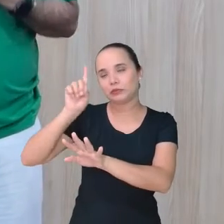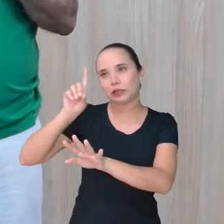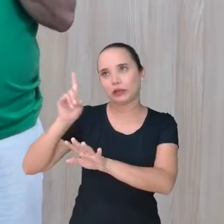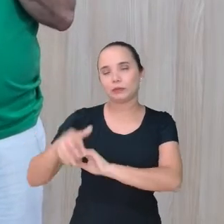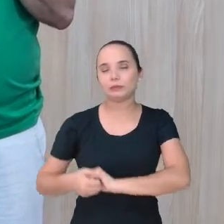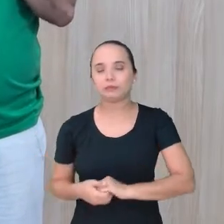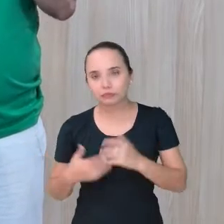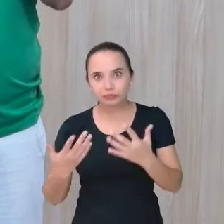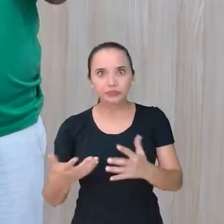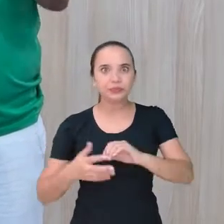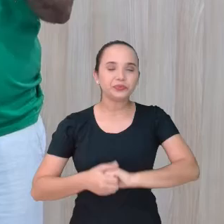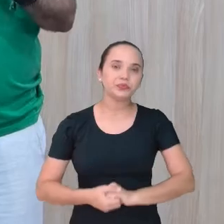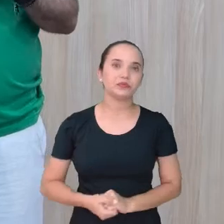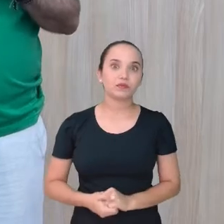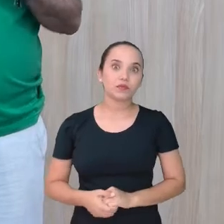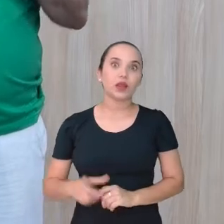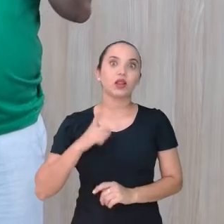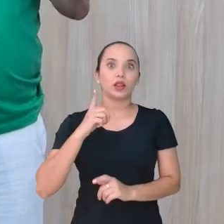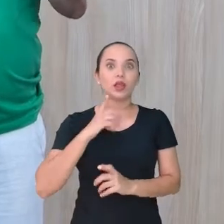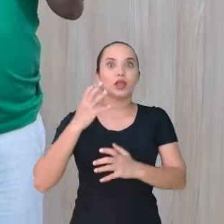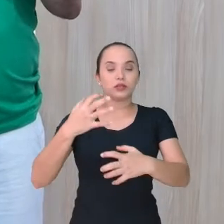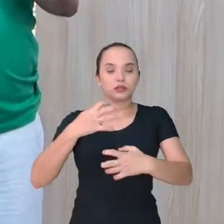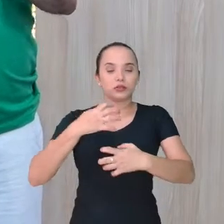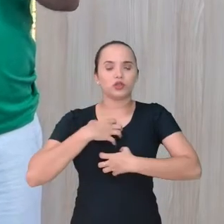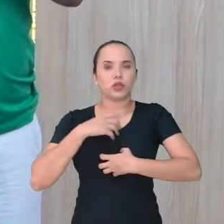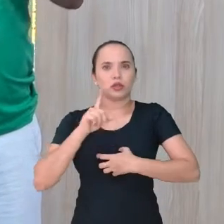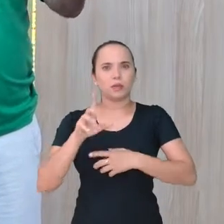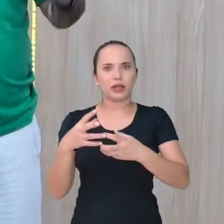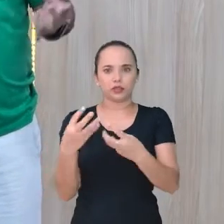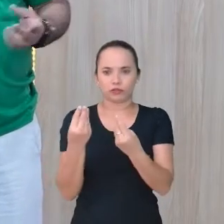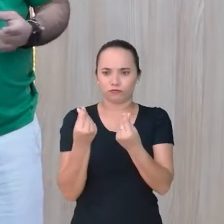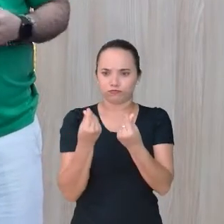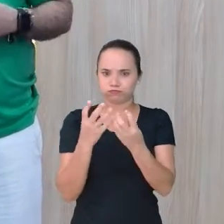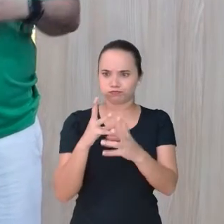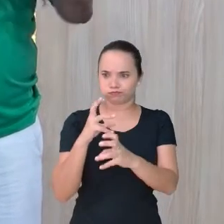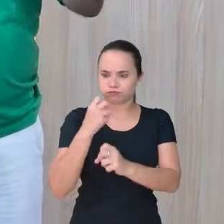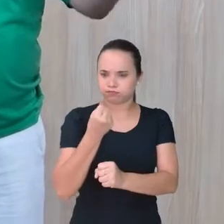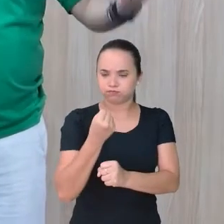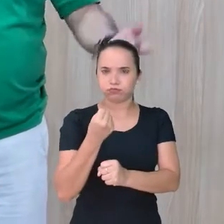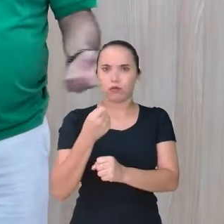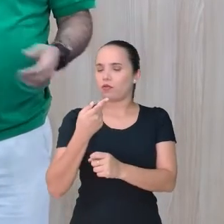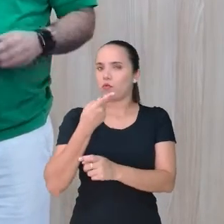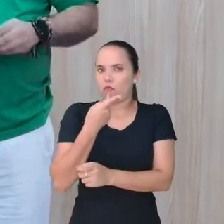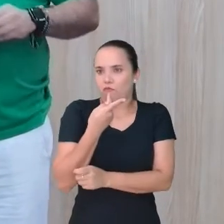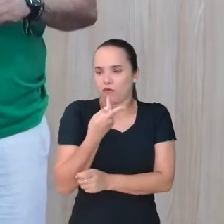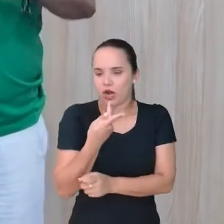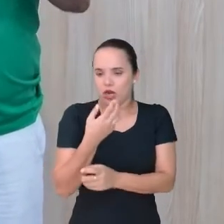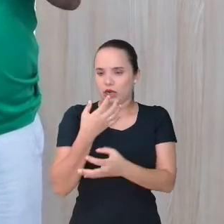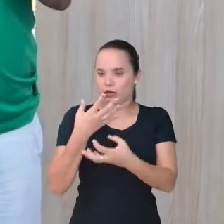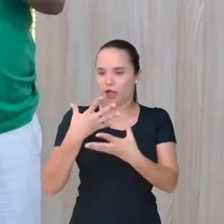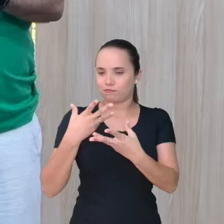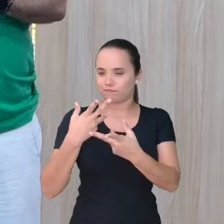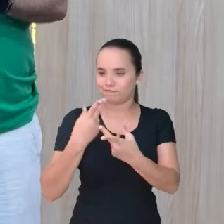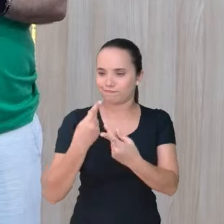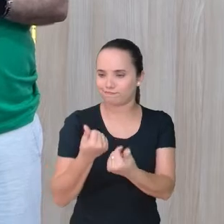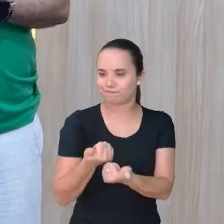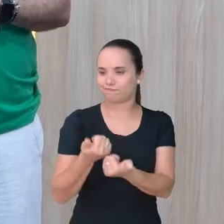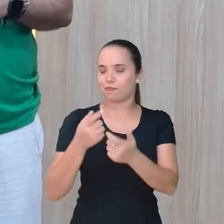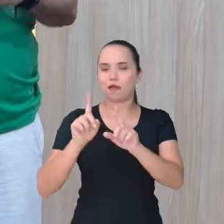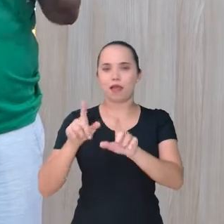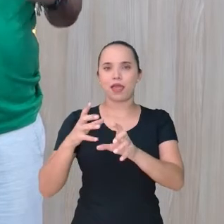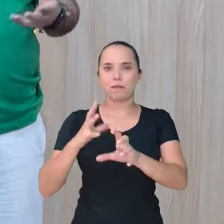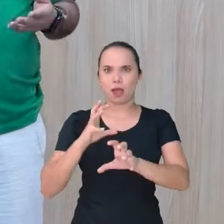né? Então, eles diziam, esse pessoal não fala, eles balbuciam. Então